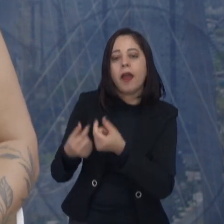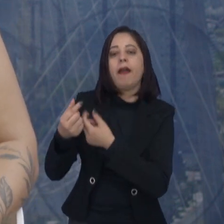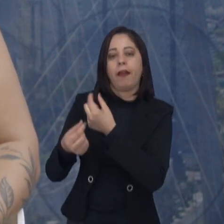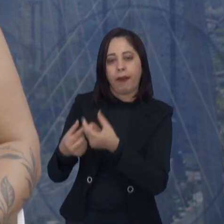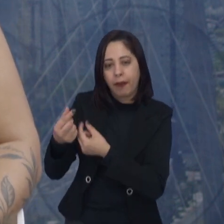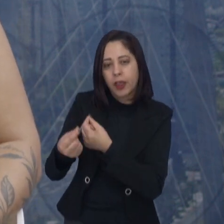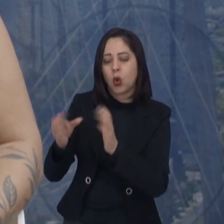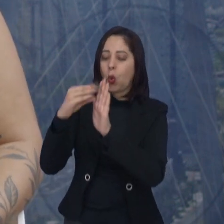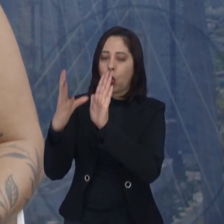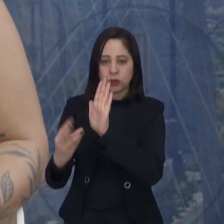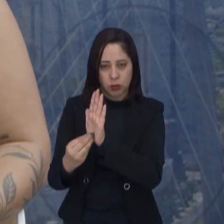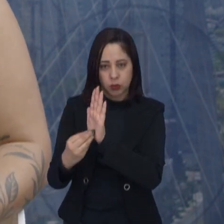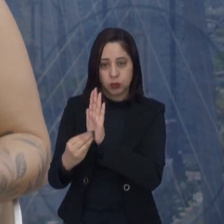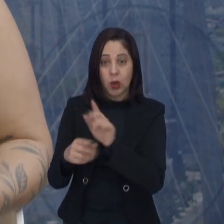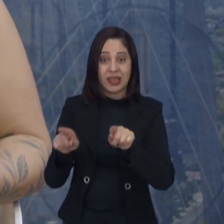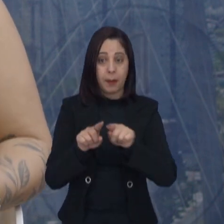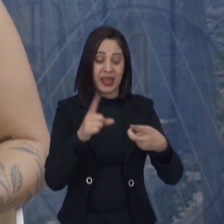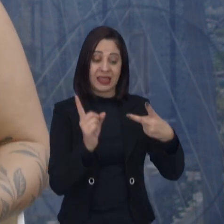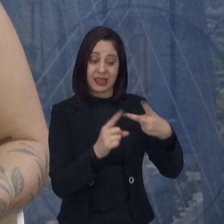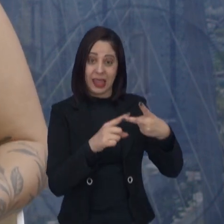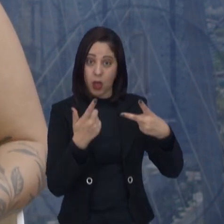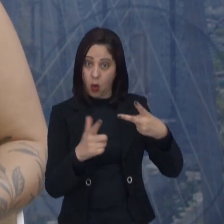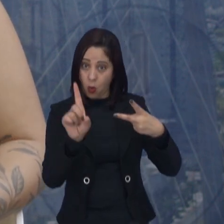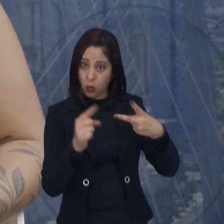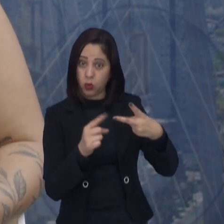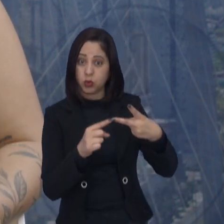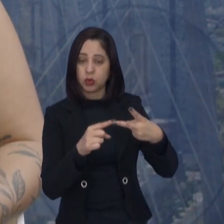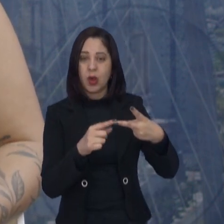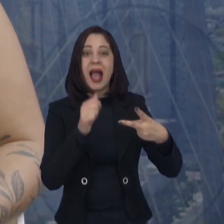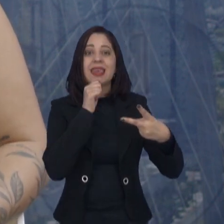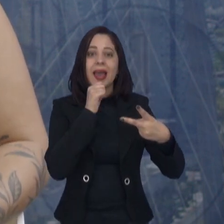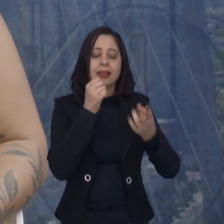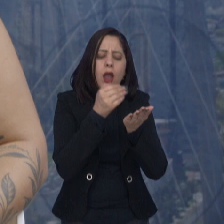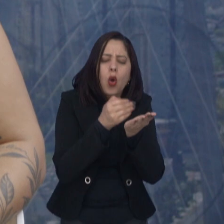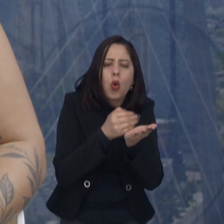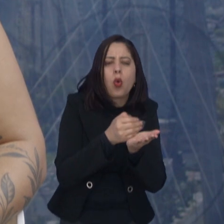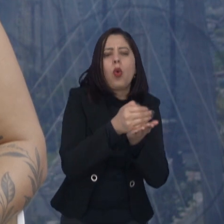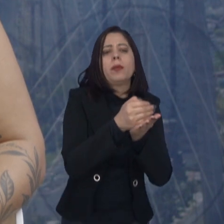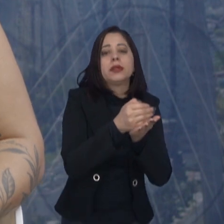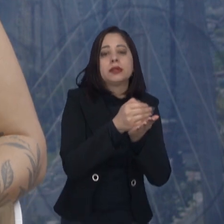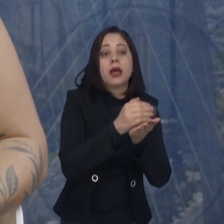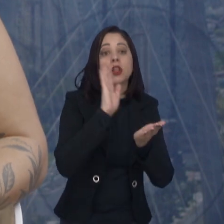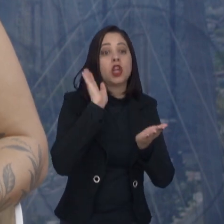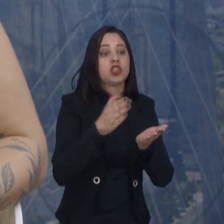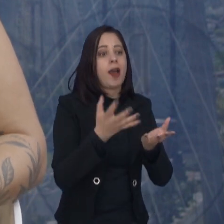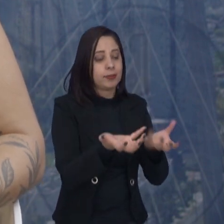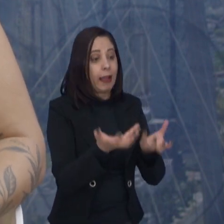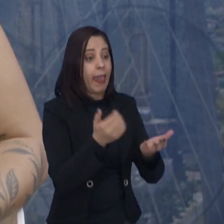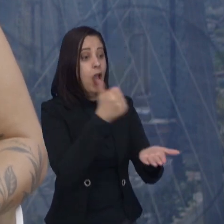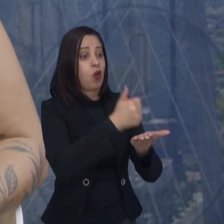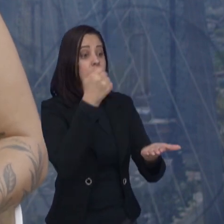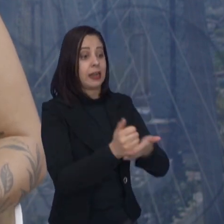parte de conteúdo, como hoje a gente já tem influenciadores que vão começar e já buscam assessoria. Tipo, eu já quero começar de uma